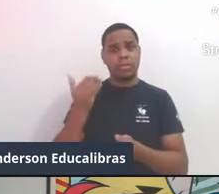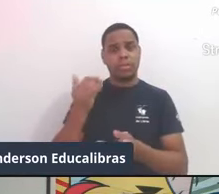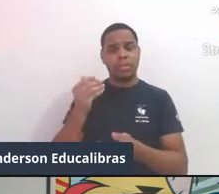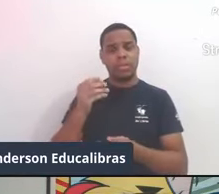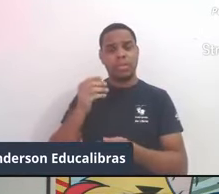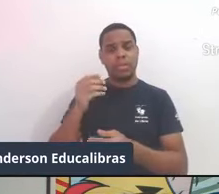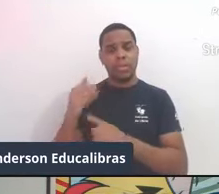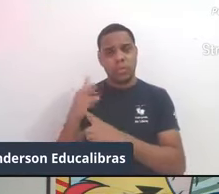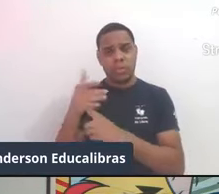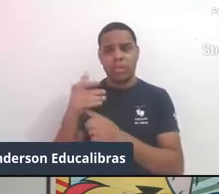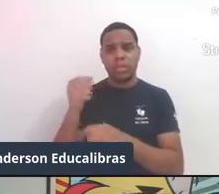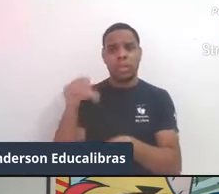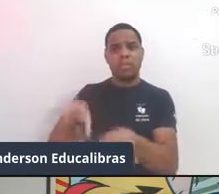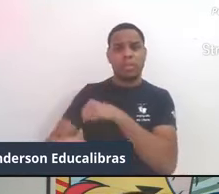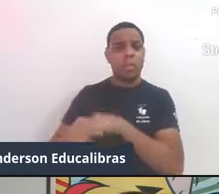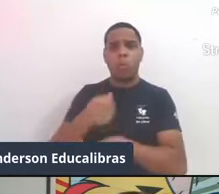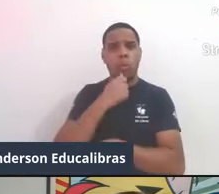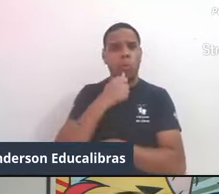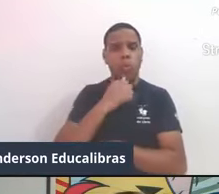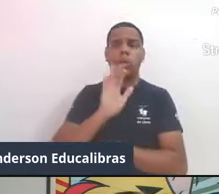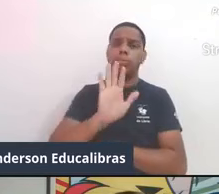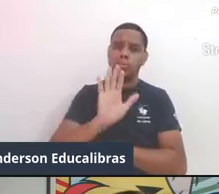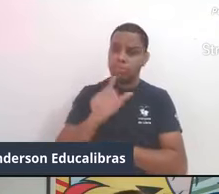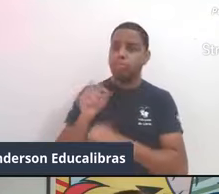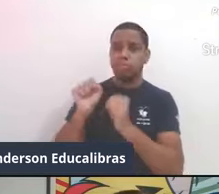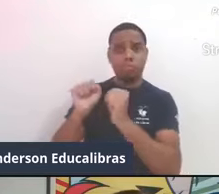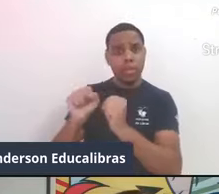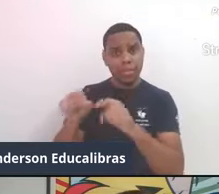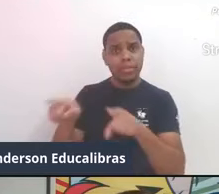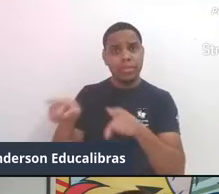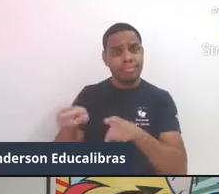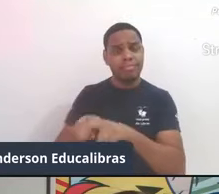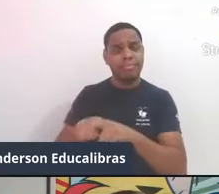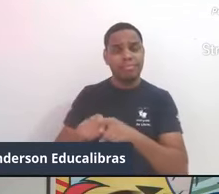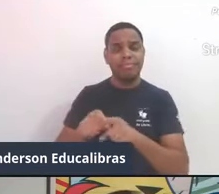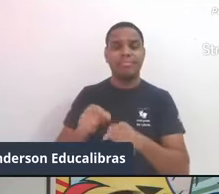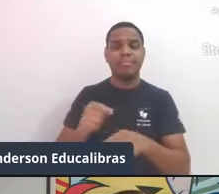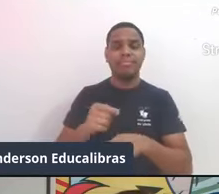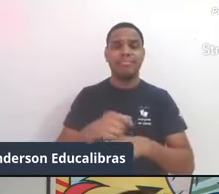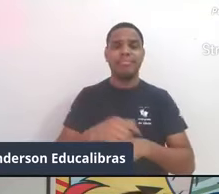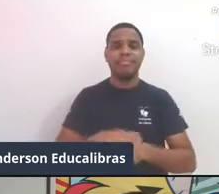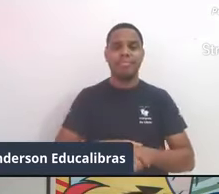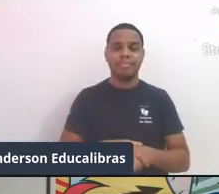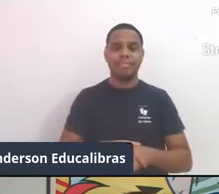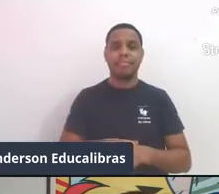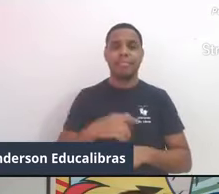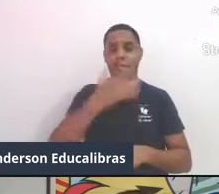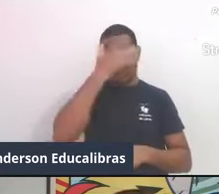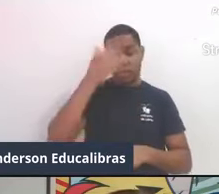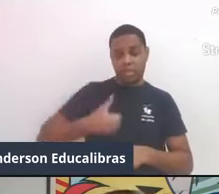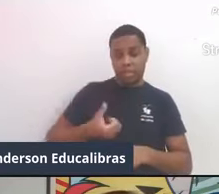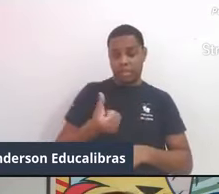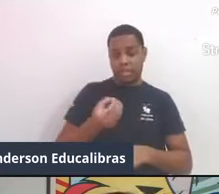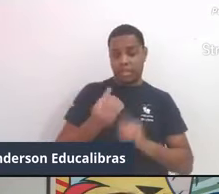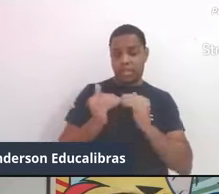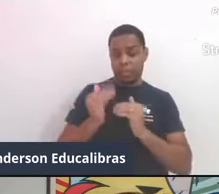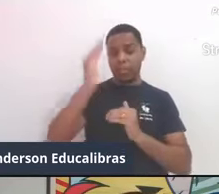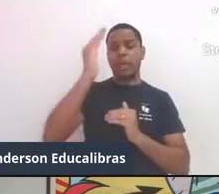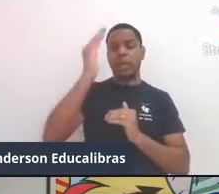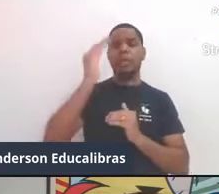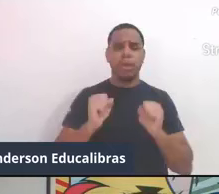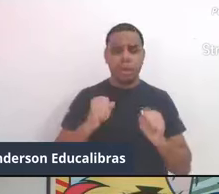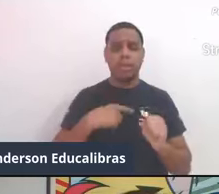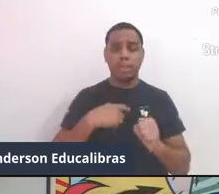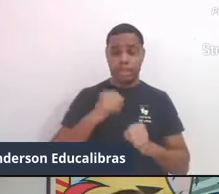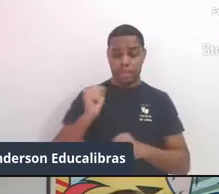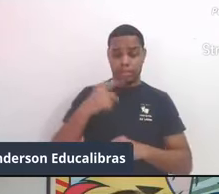qualquer faculdade, você pode também fazer isso com uma pessoa dos 60 a mais, uma pessoa que vai ter que se reinventar após a